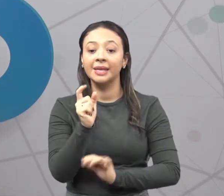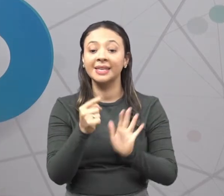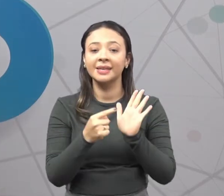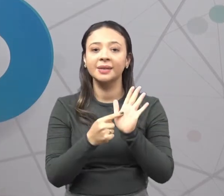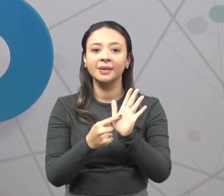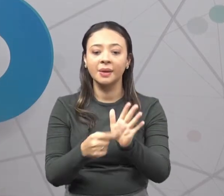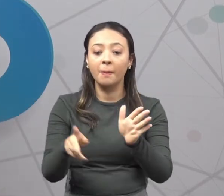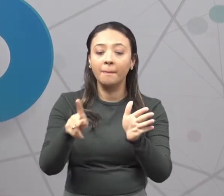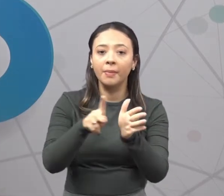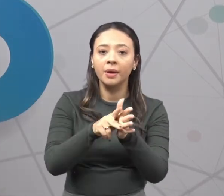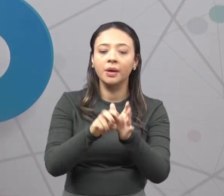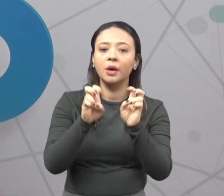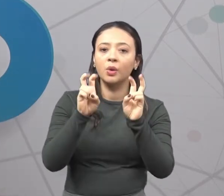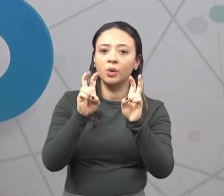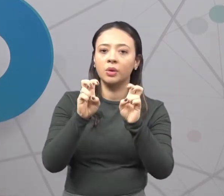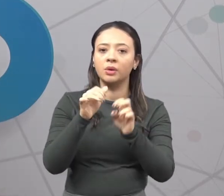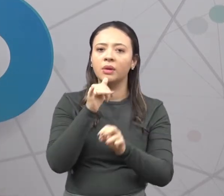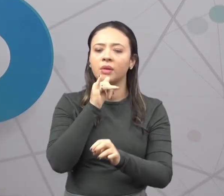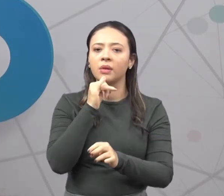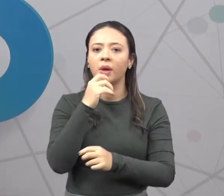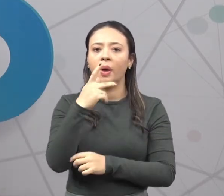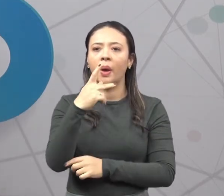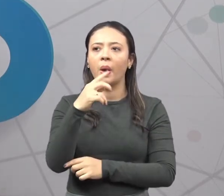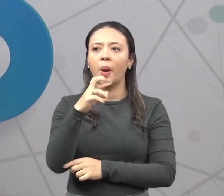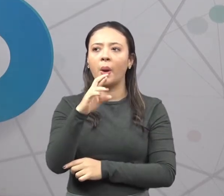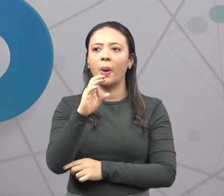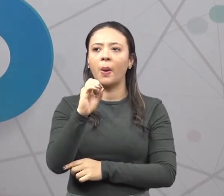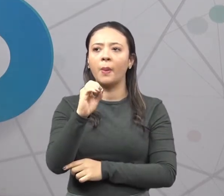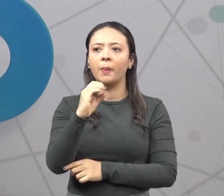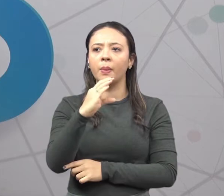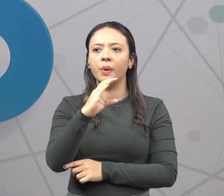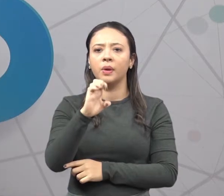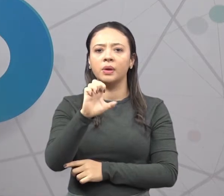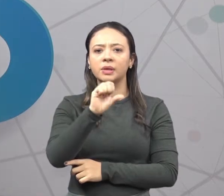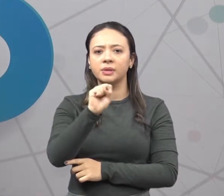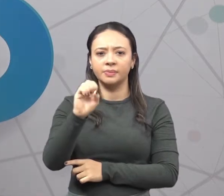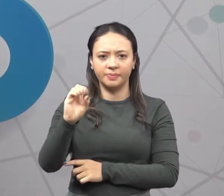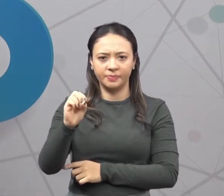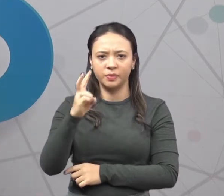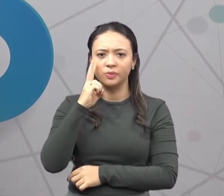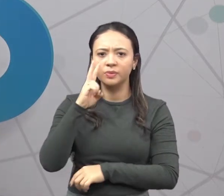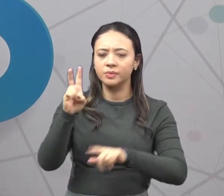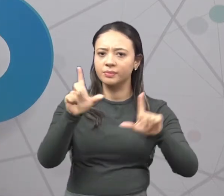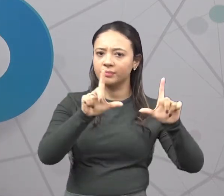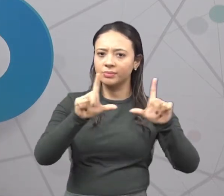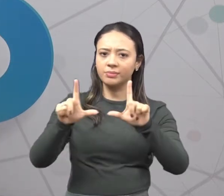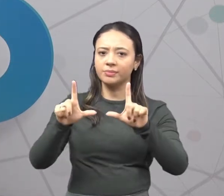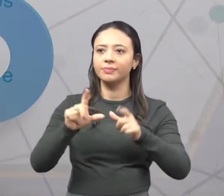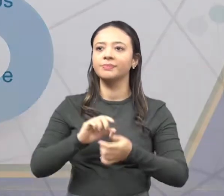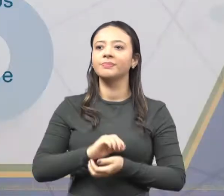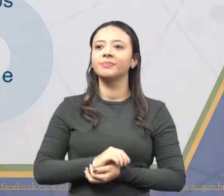tema. Processo. Vamos ver? Acompanha aí na telinha.